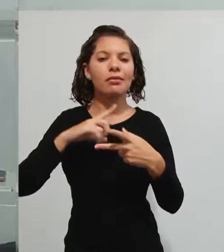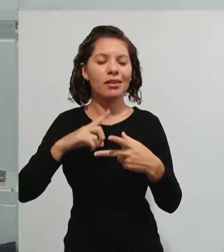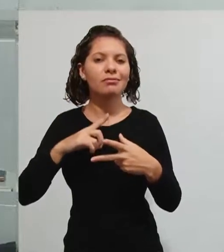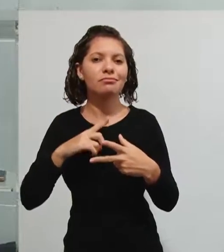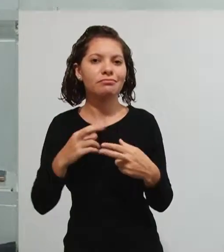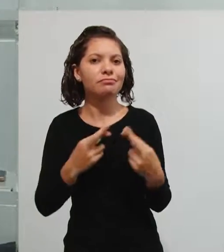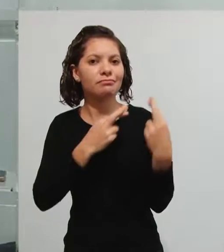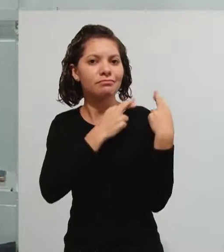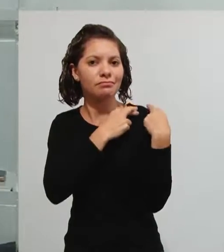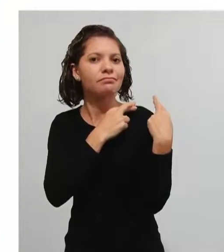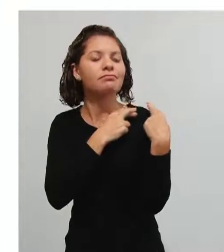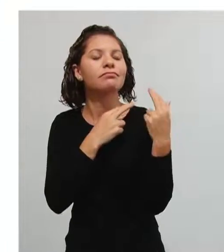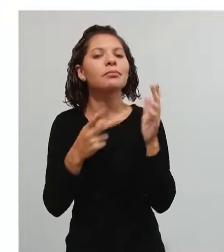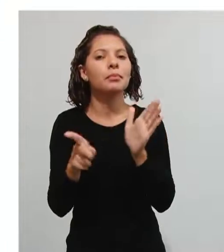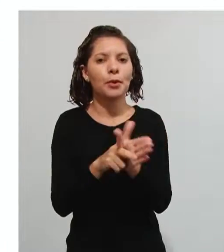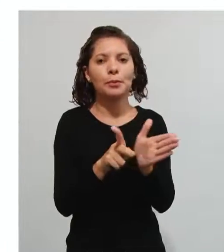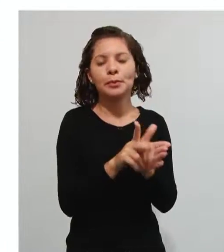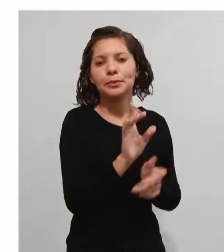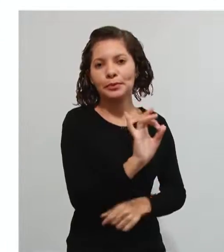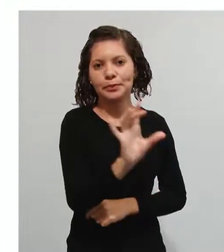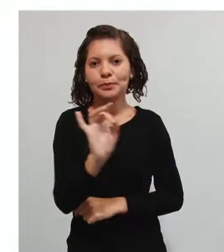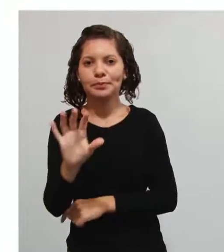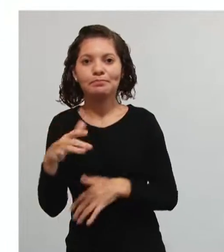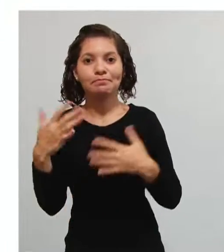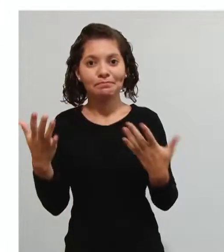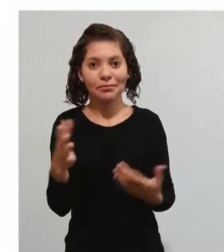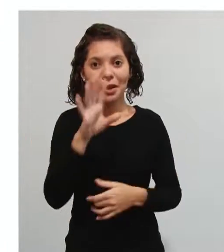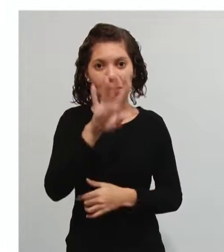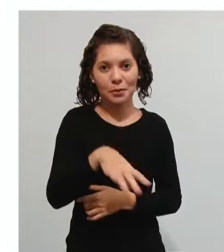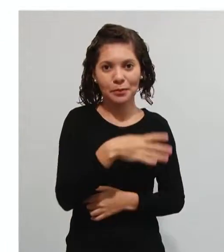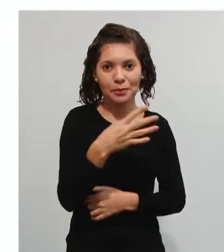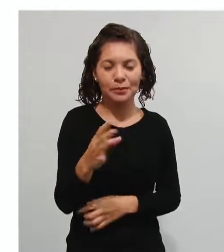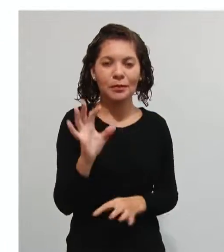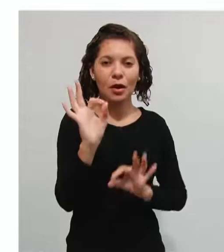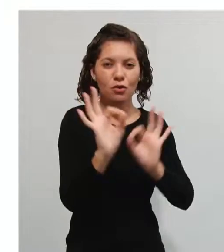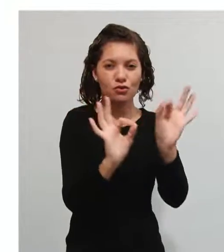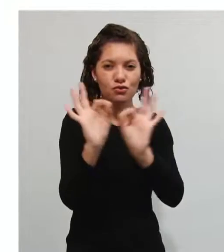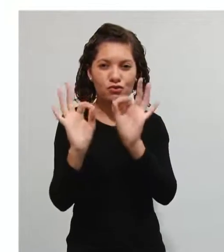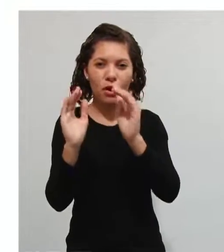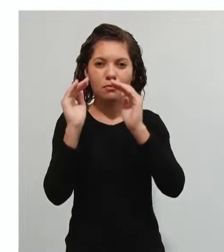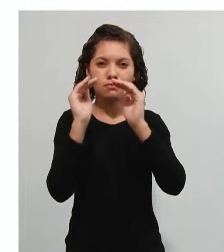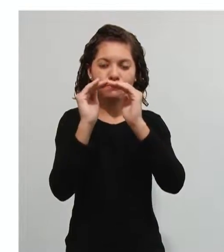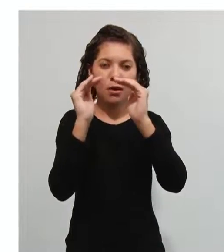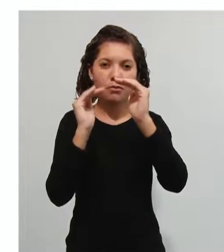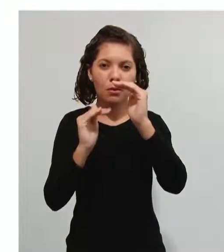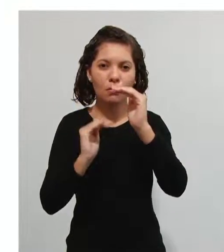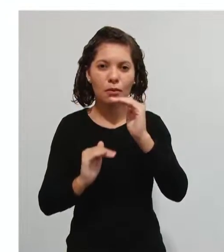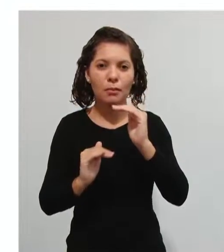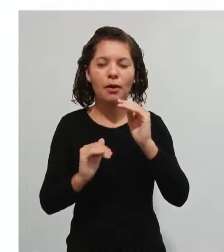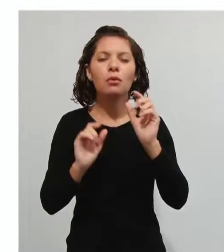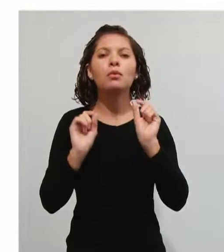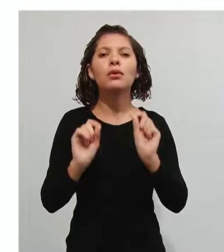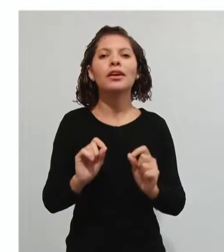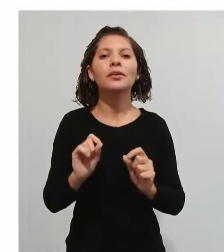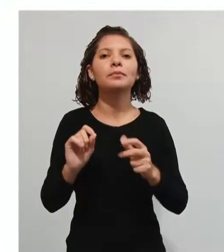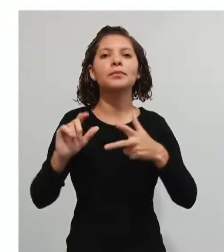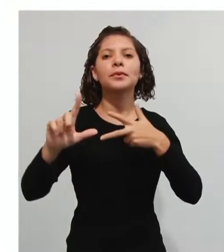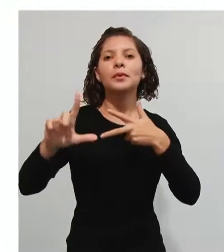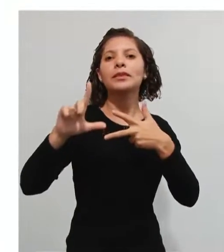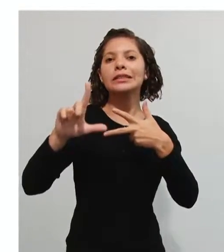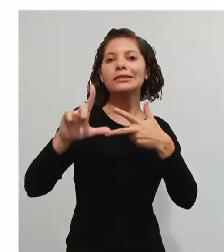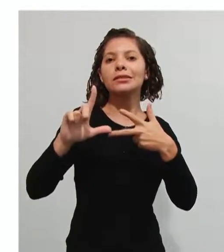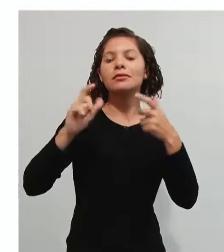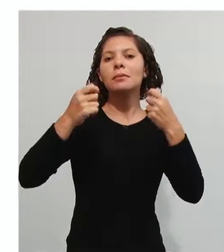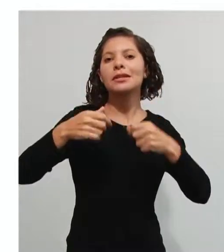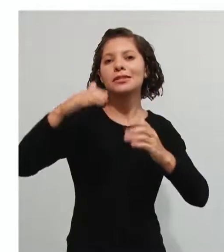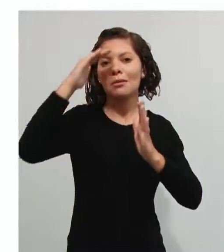das suas atividades. Posto isso, nós organizamos aqui em níveis hierárquicos, onde o executivo tem que cumprir as